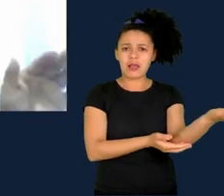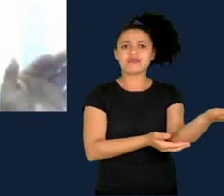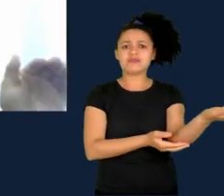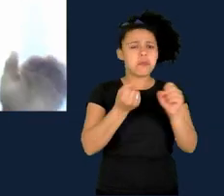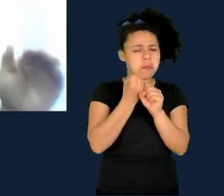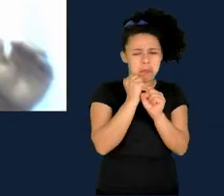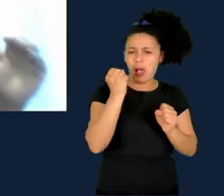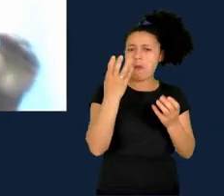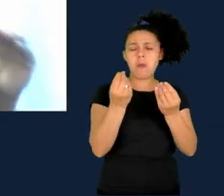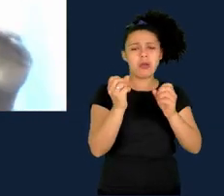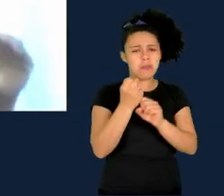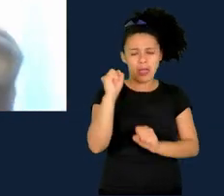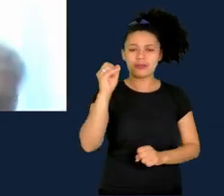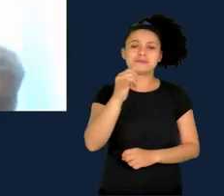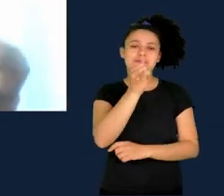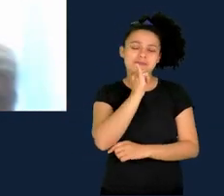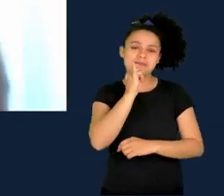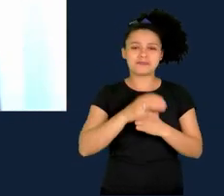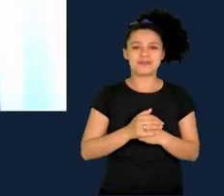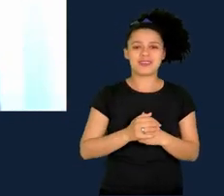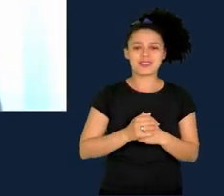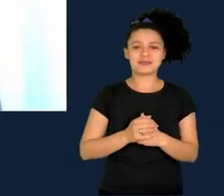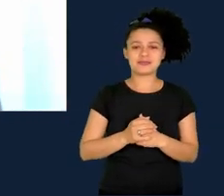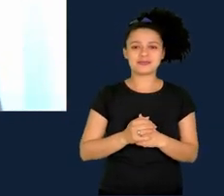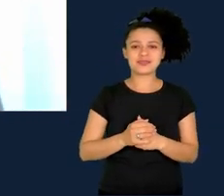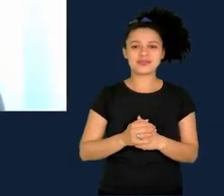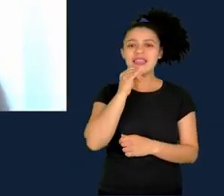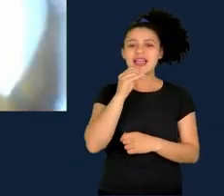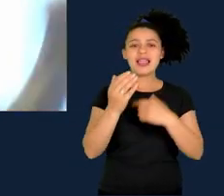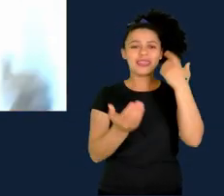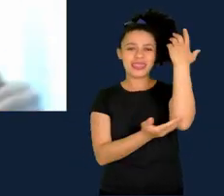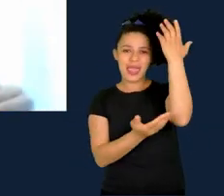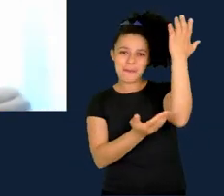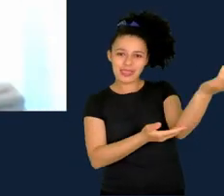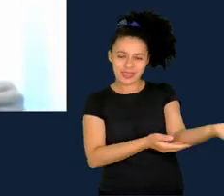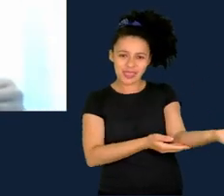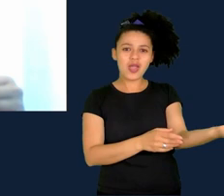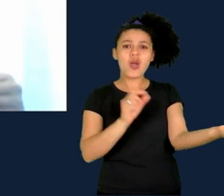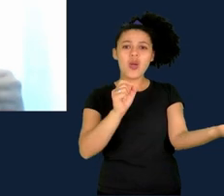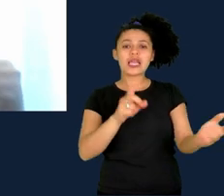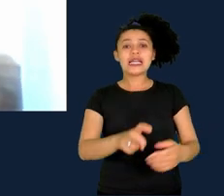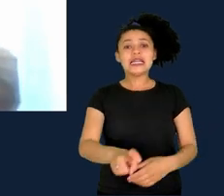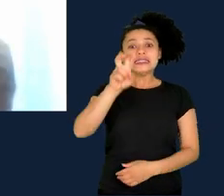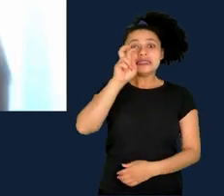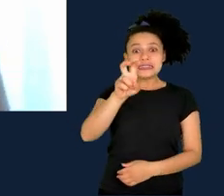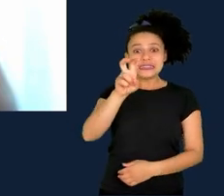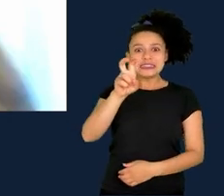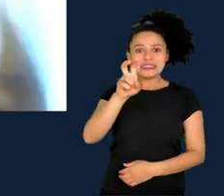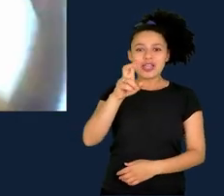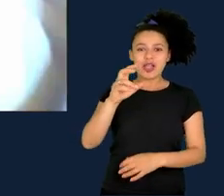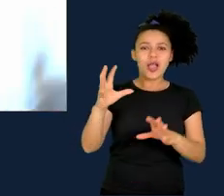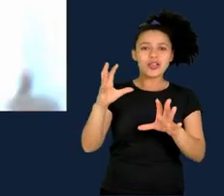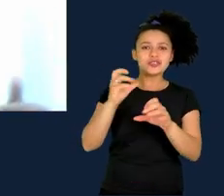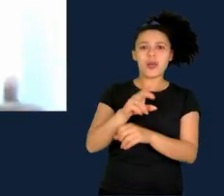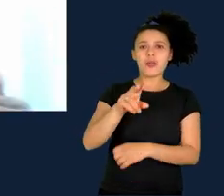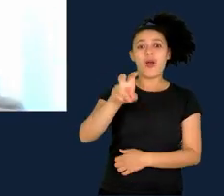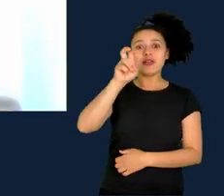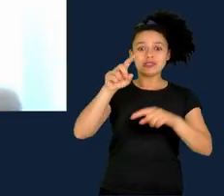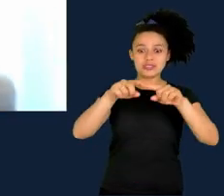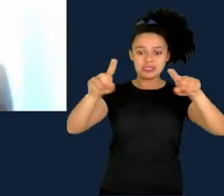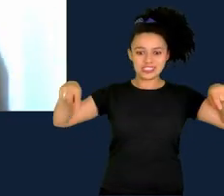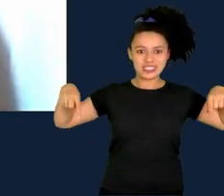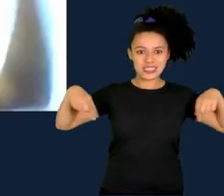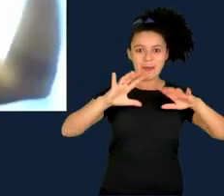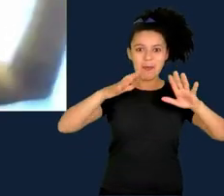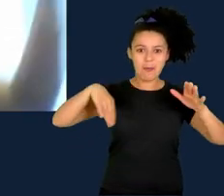muito grande, vamos supor. Não, o desmatamento era o quê? 5 campos de futebol. Não, era 9 campos de futebol,